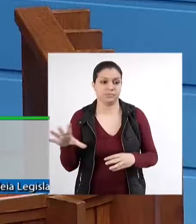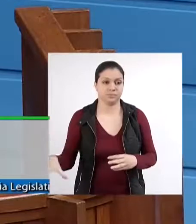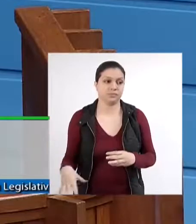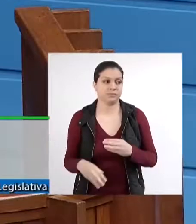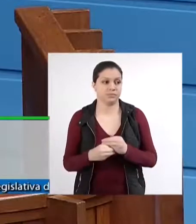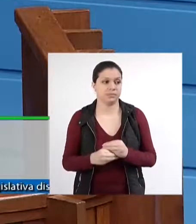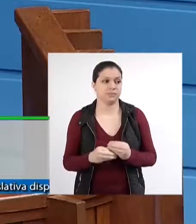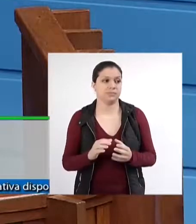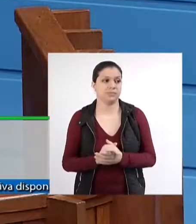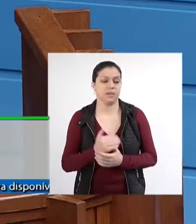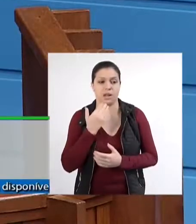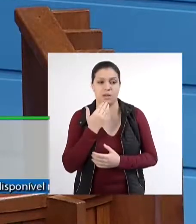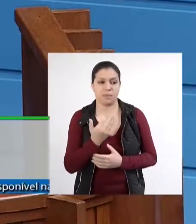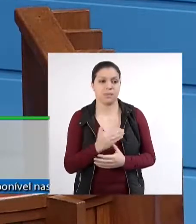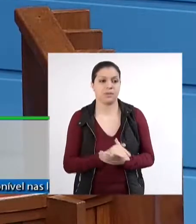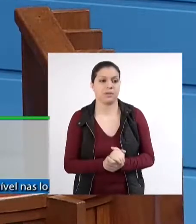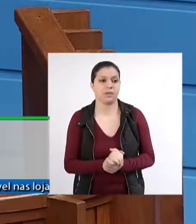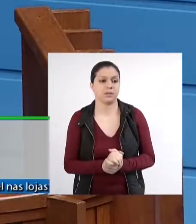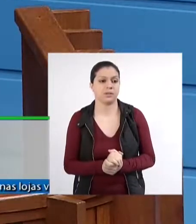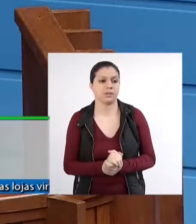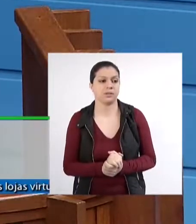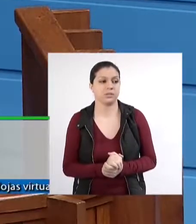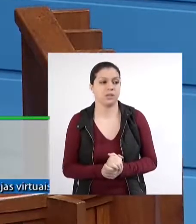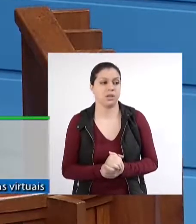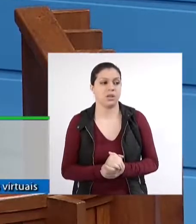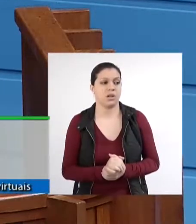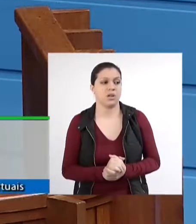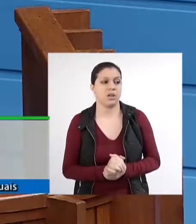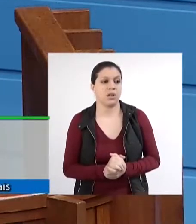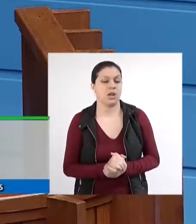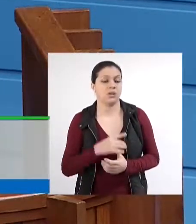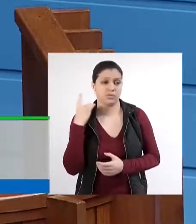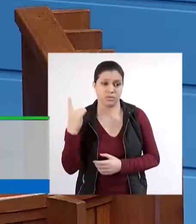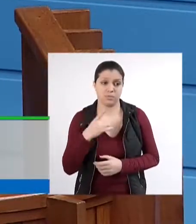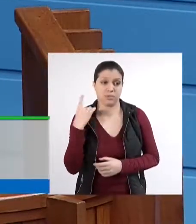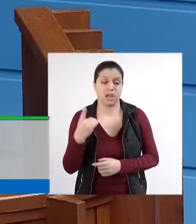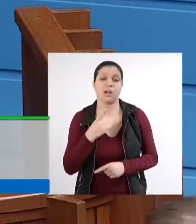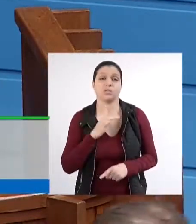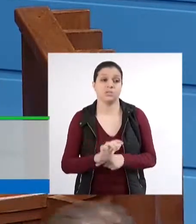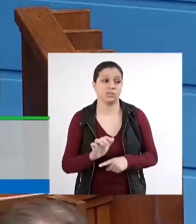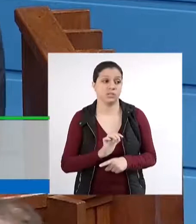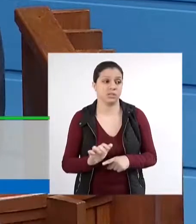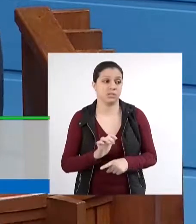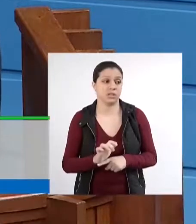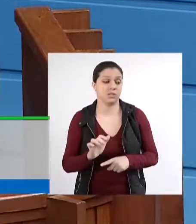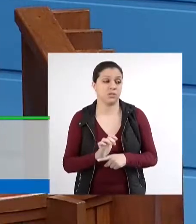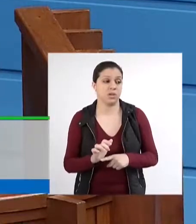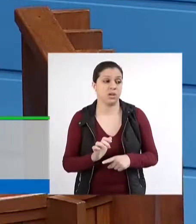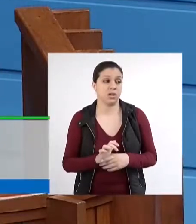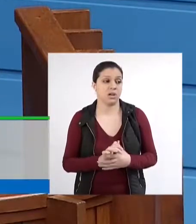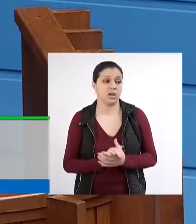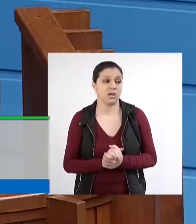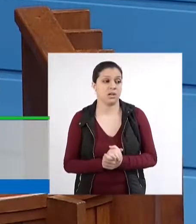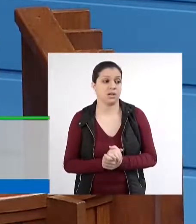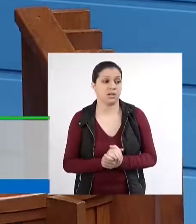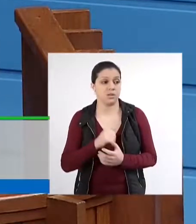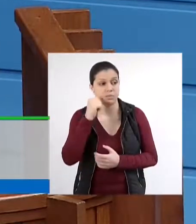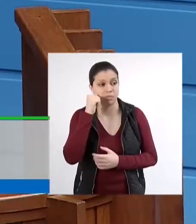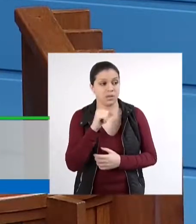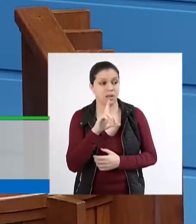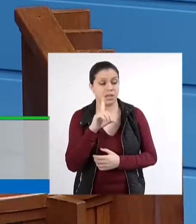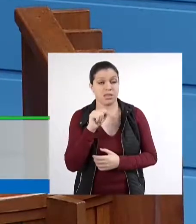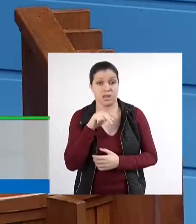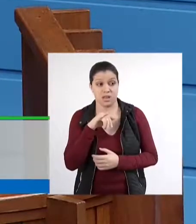Senhora Auxiliadora todos os anos. Venho aqui pedir aos deputados estaduais, quando chegar a Dani, que é aquela